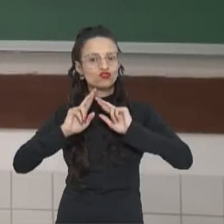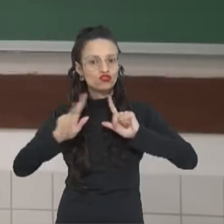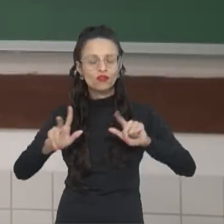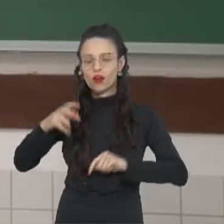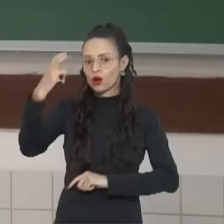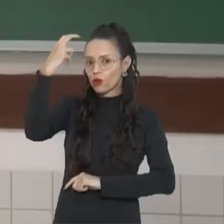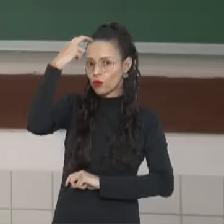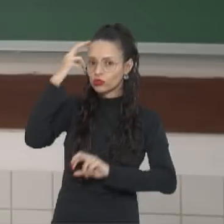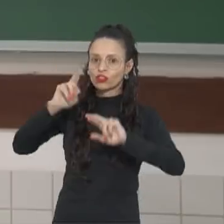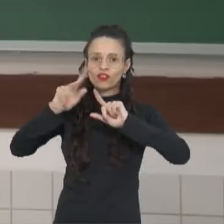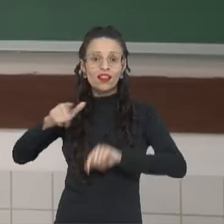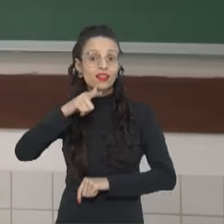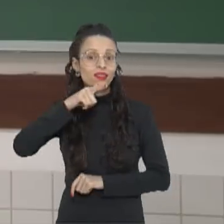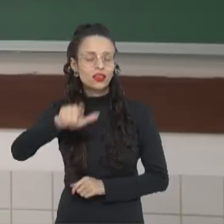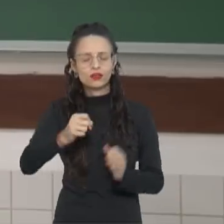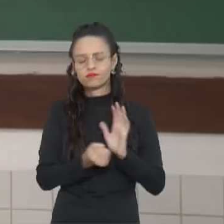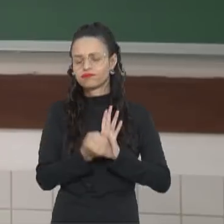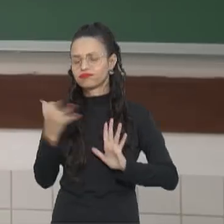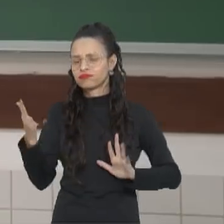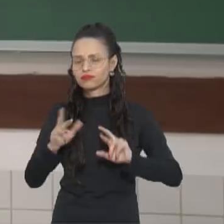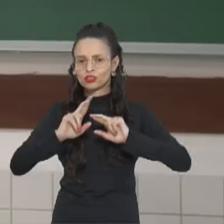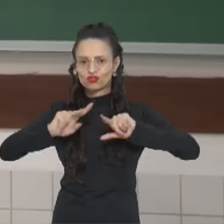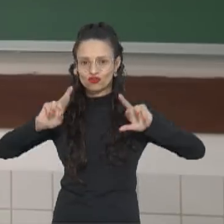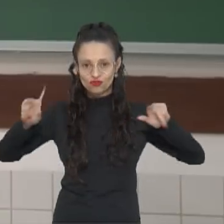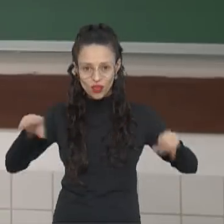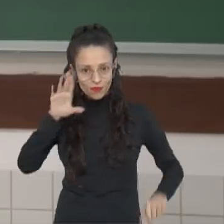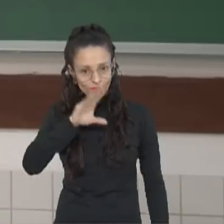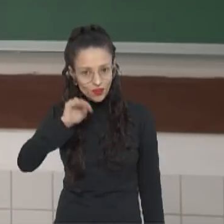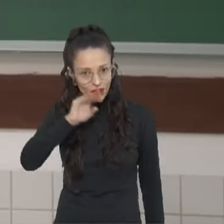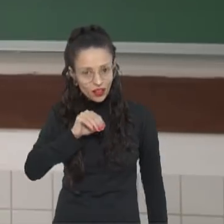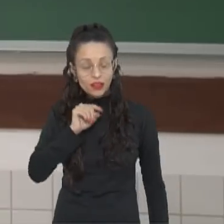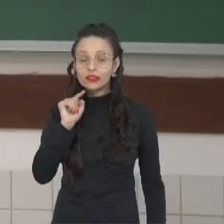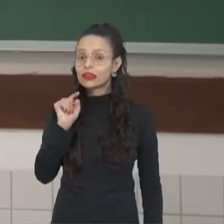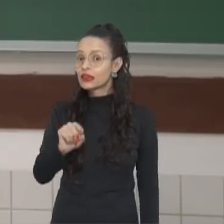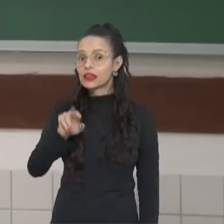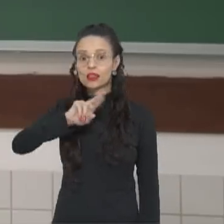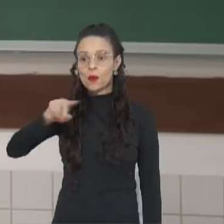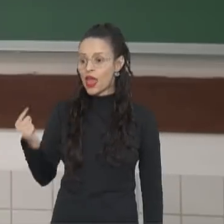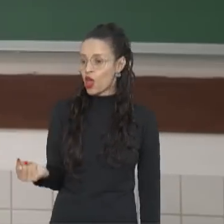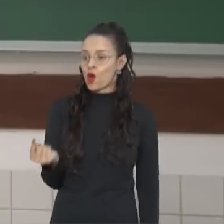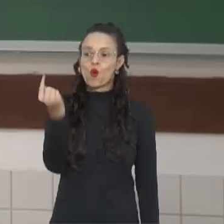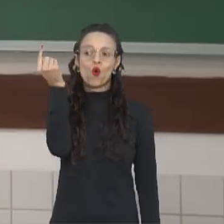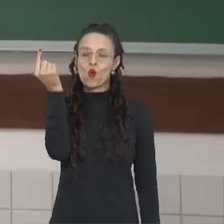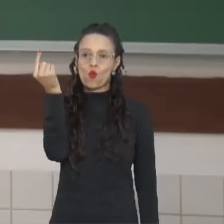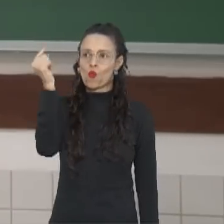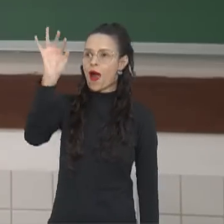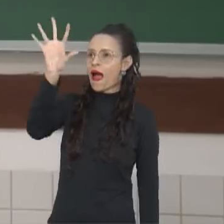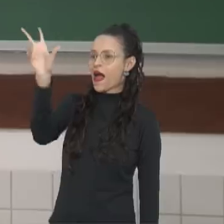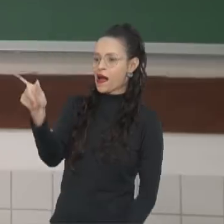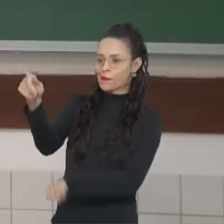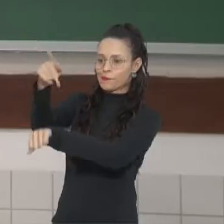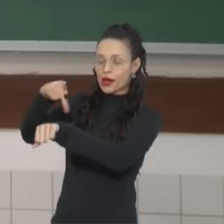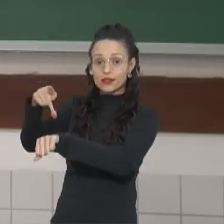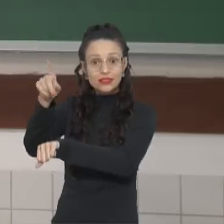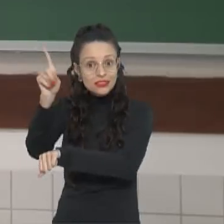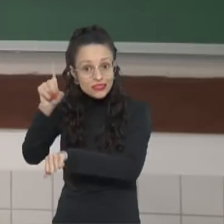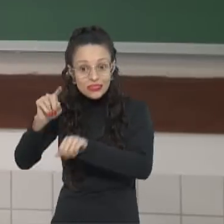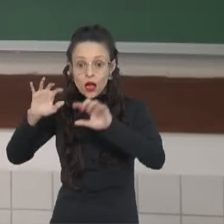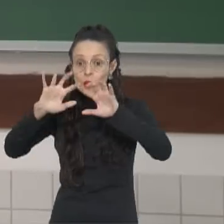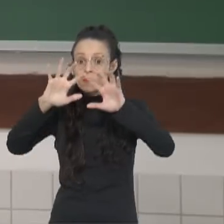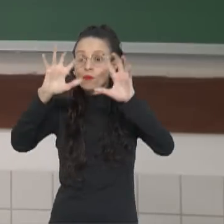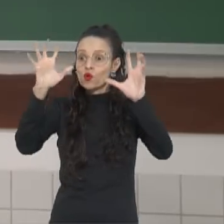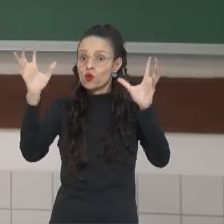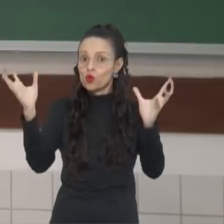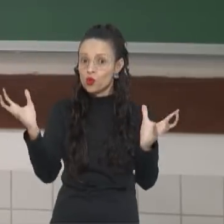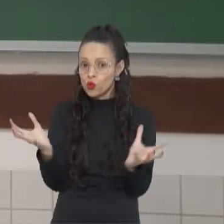com muitas línguas diferentes faladas. Nós não estamos falando de um país, estamos falando de um continente,